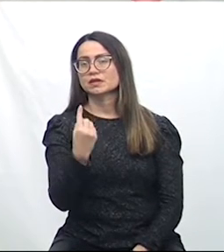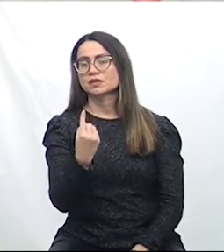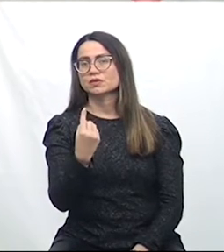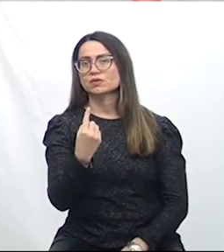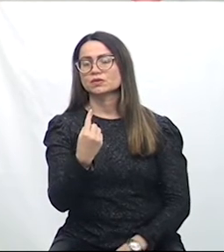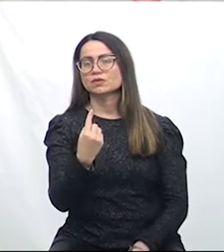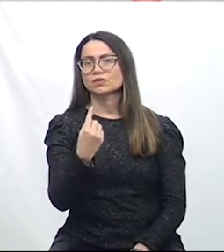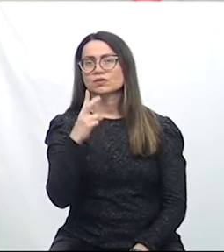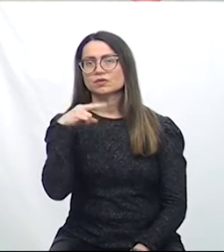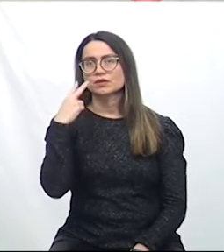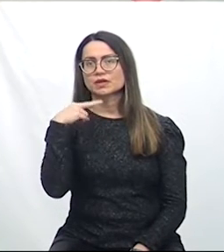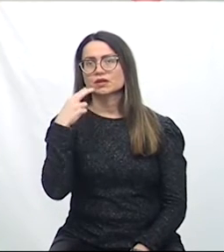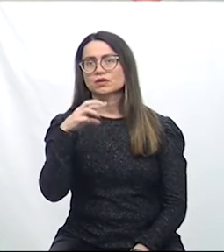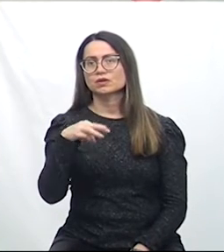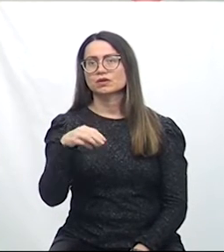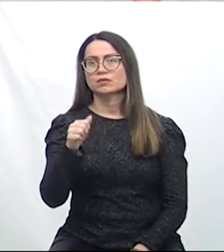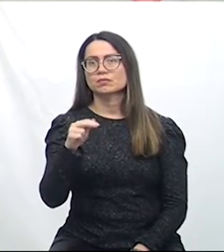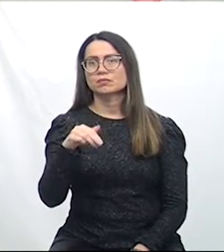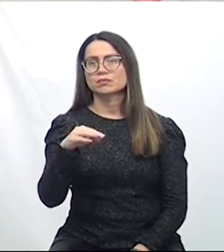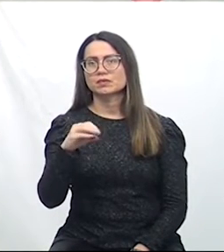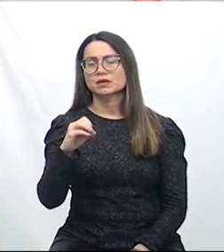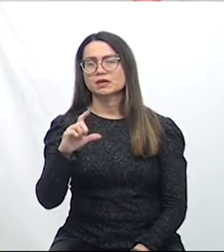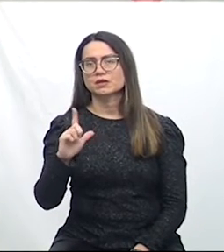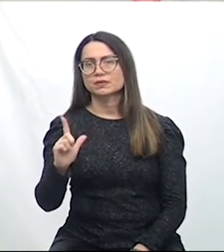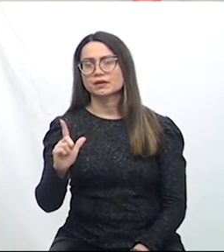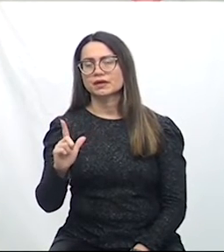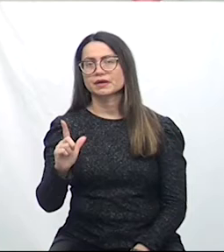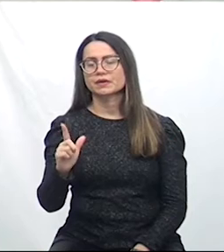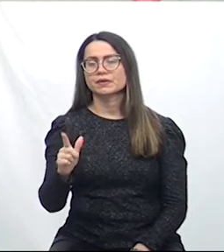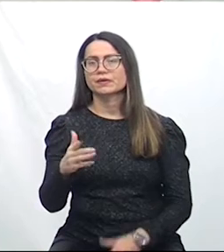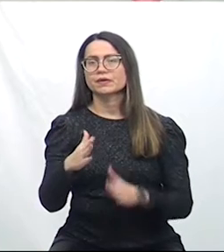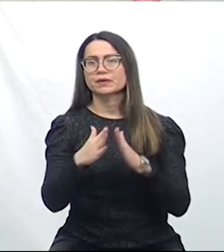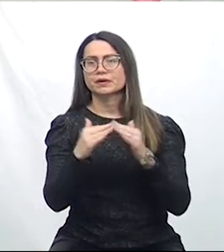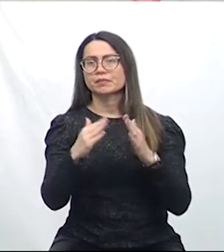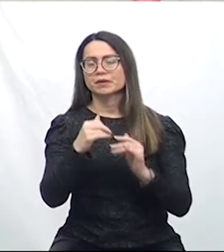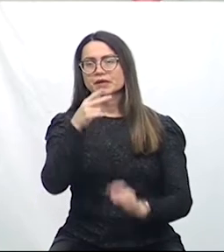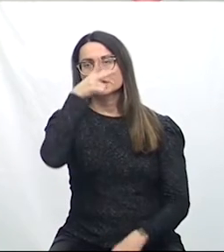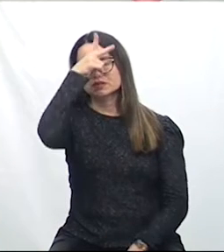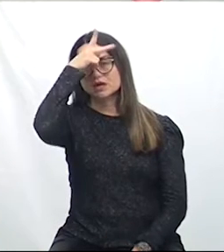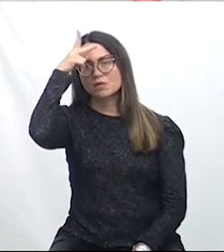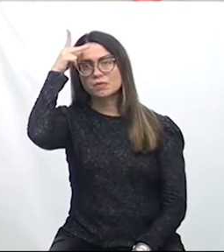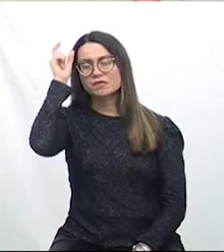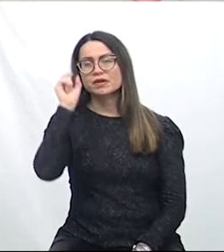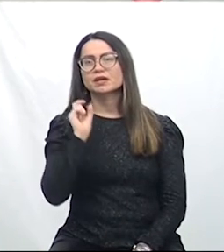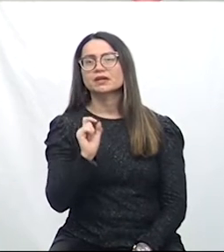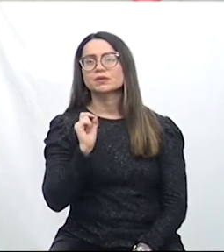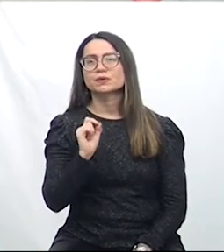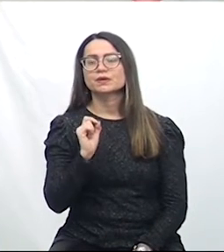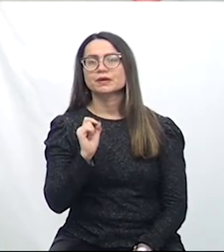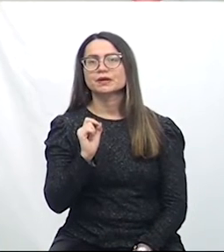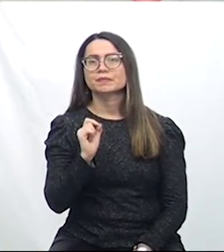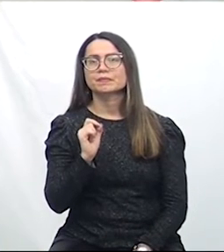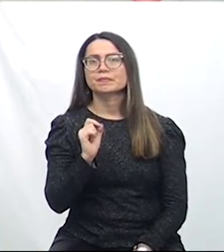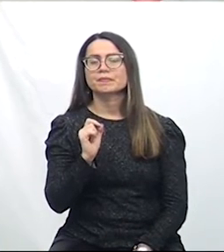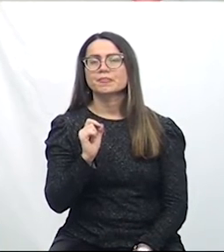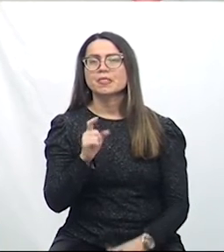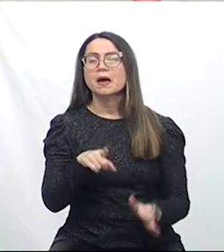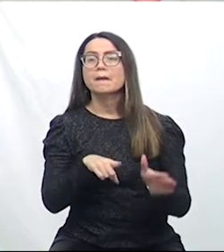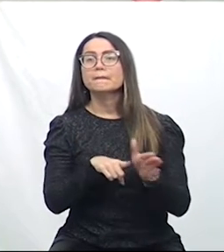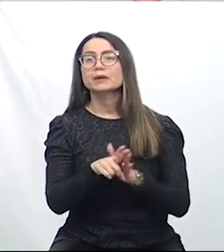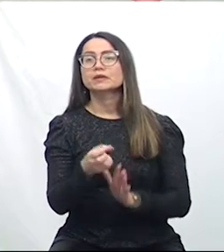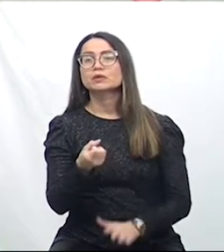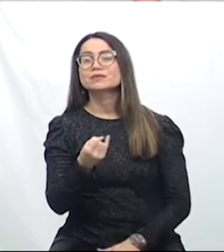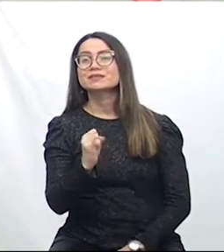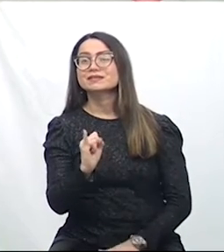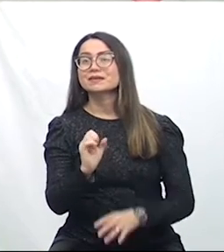591/2022, autor vereador Manuel Rosengue da Silva. Envio de expediente ao chefe do Poder Executivo Municipal, perguntando se existe